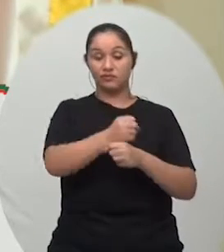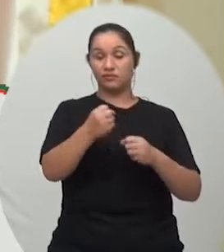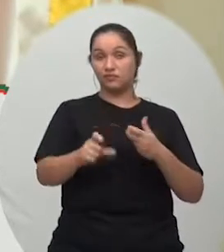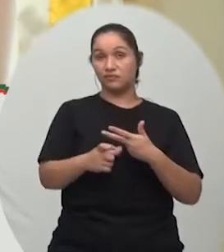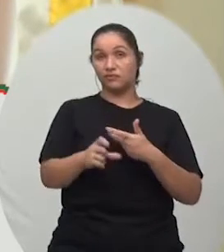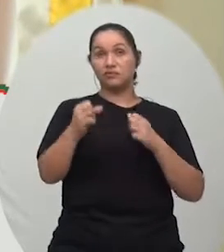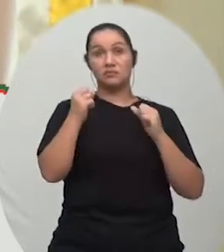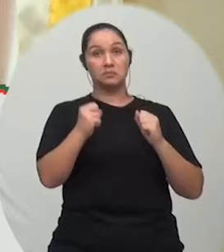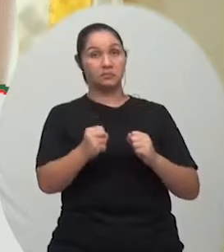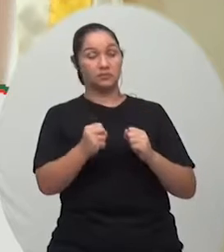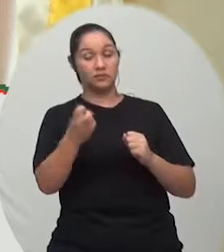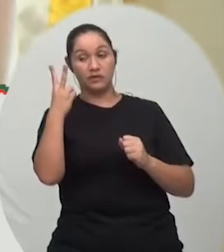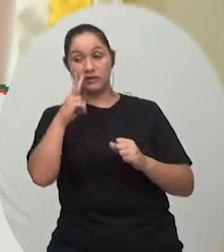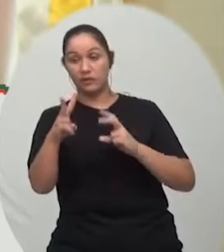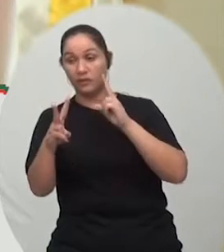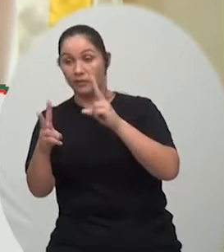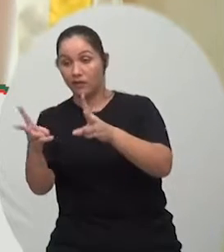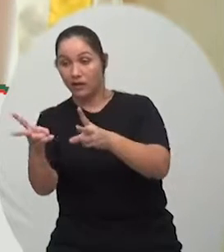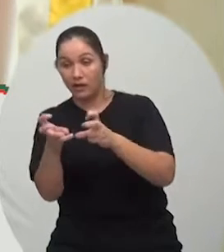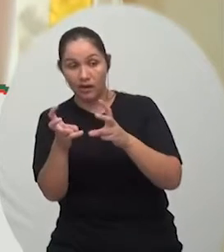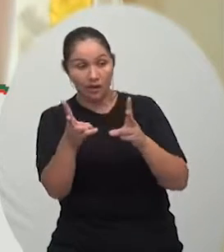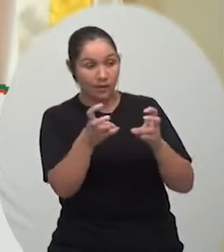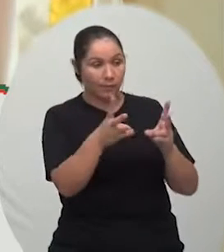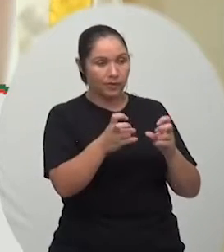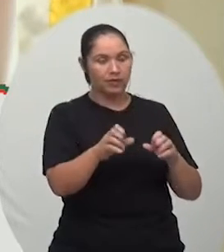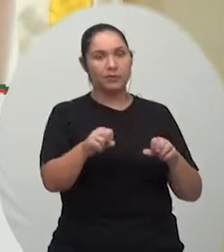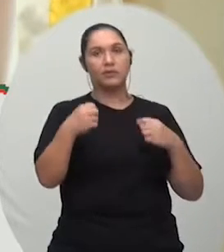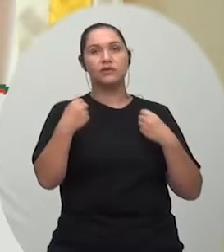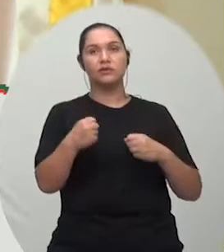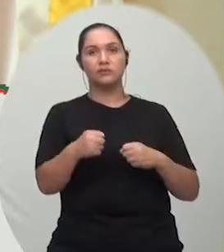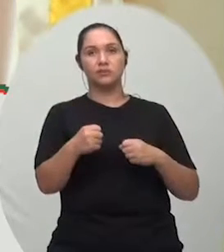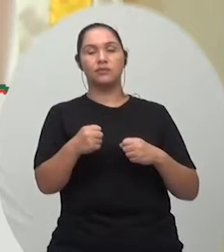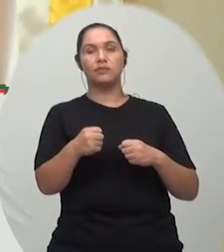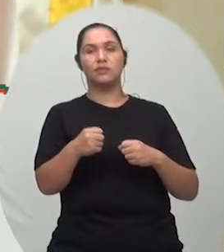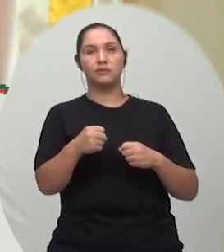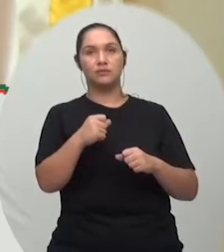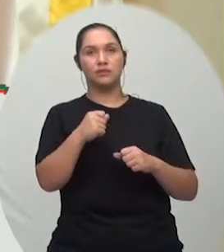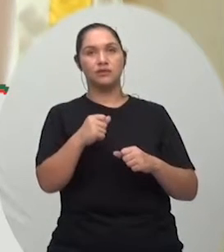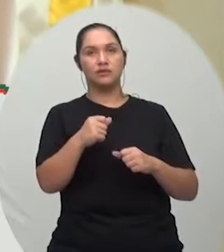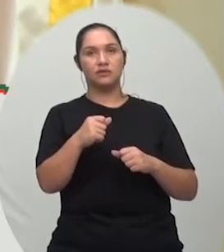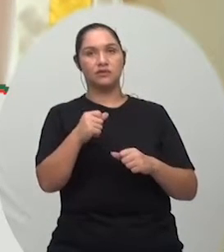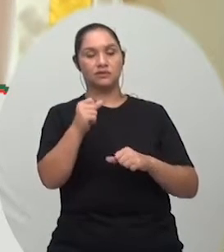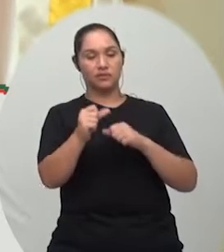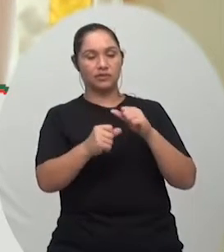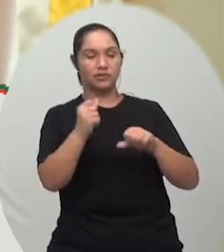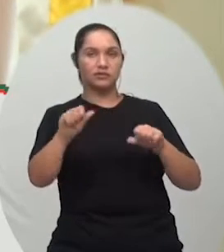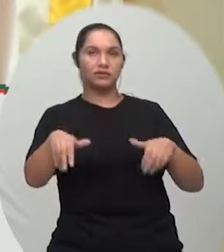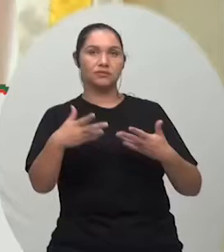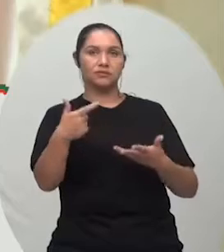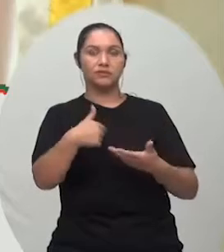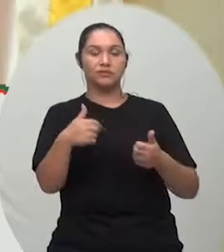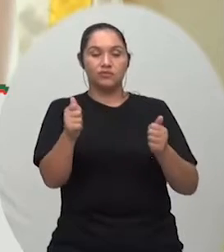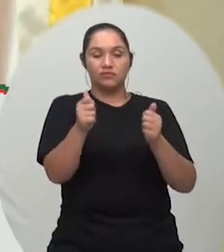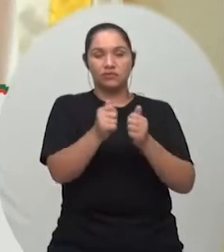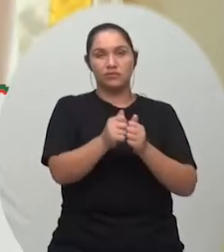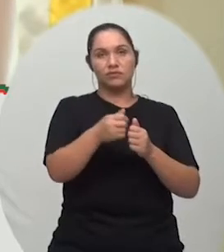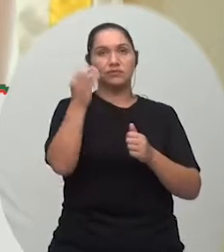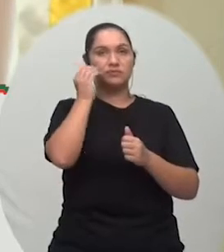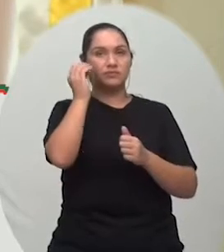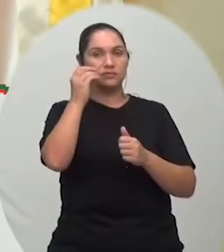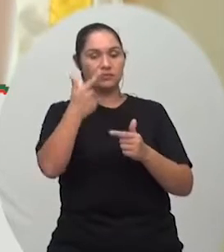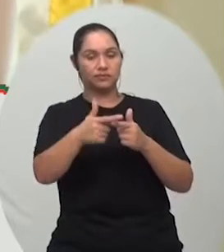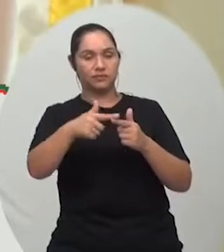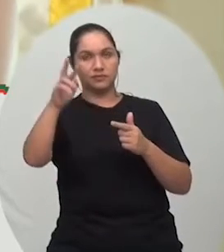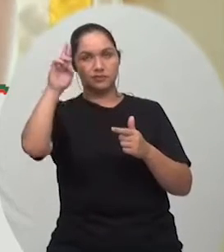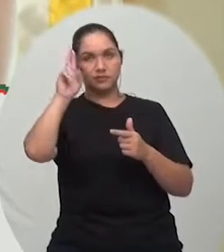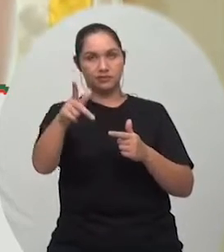da cidade, todo o lixo fica retido e, obviamente, precisa de uma manutenção. Então, me alio a essa causa para que nós possamos tentar resolver esse